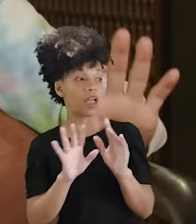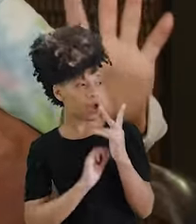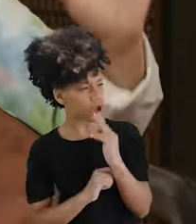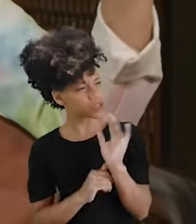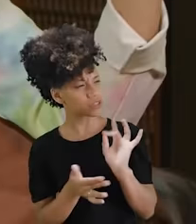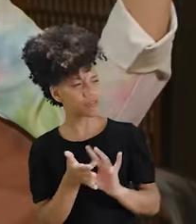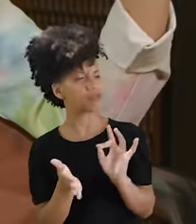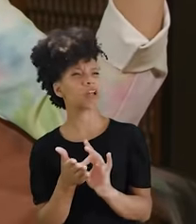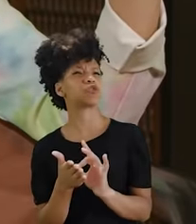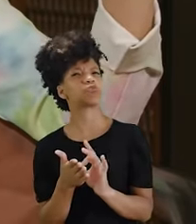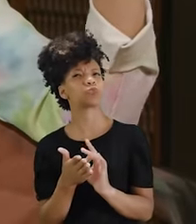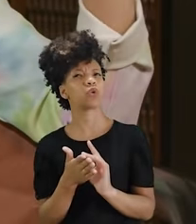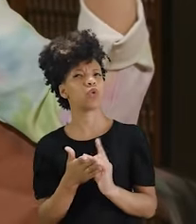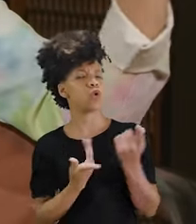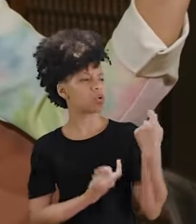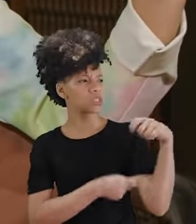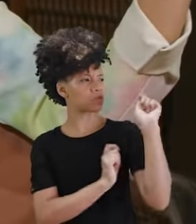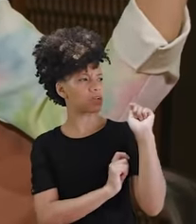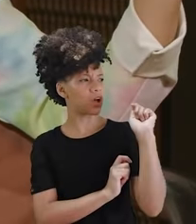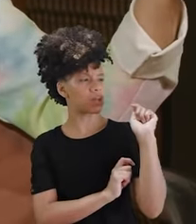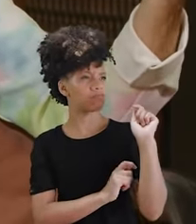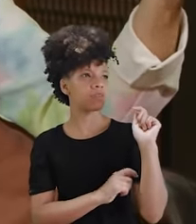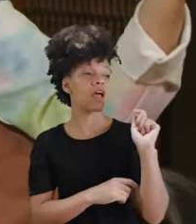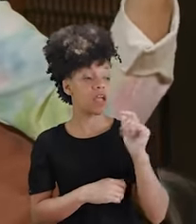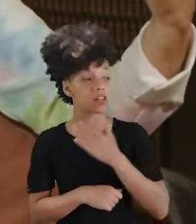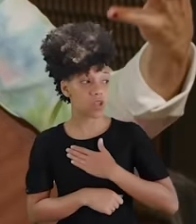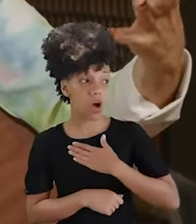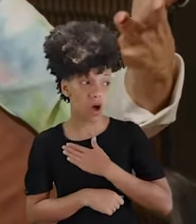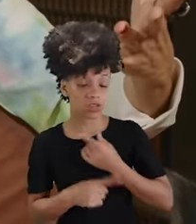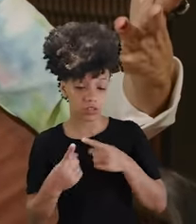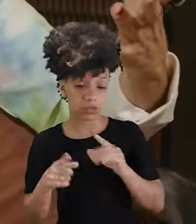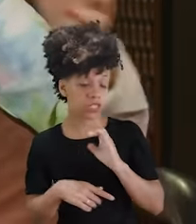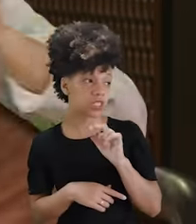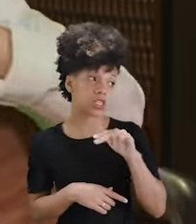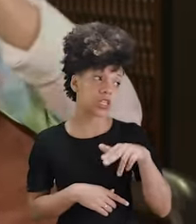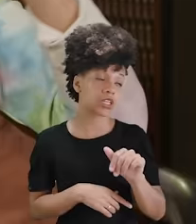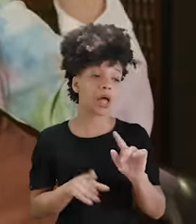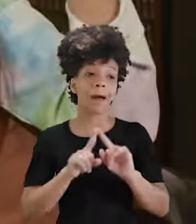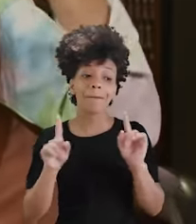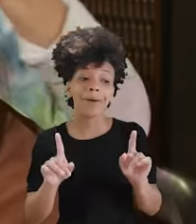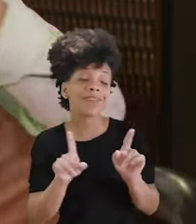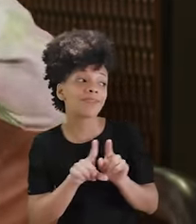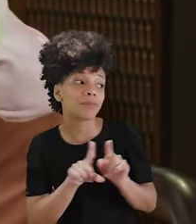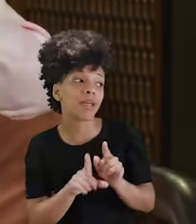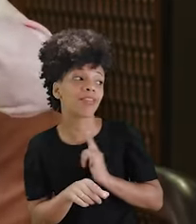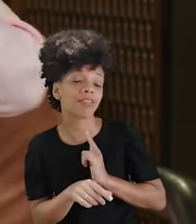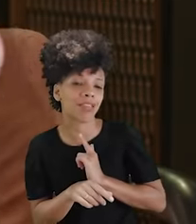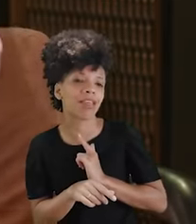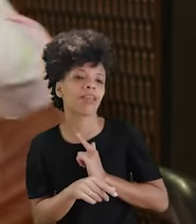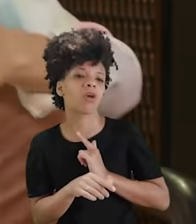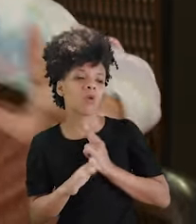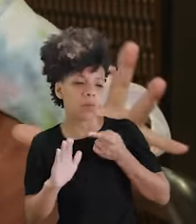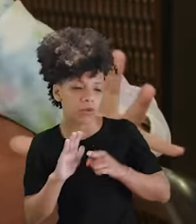indiferente eu acho que na verdade os espanhóis em geral curtem a música cigana Só que também tem uma